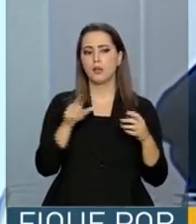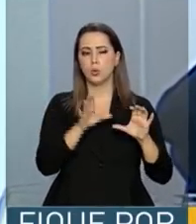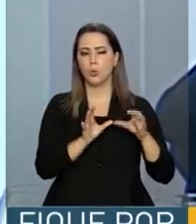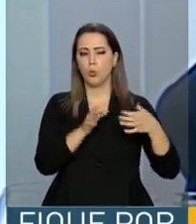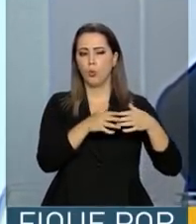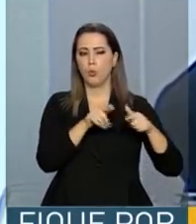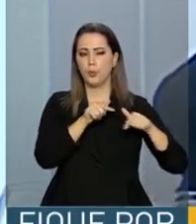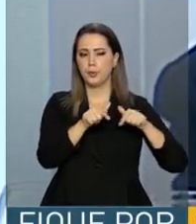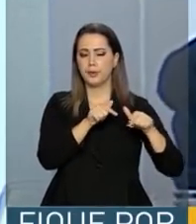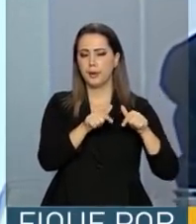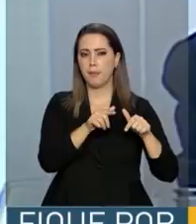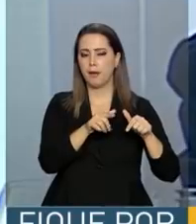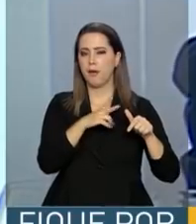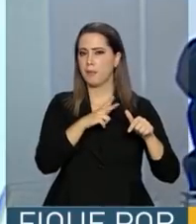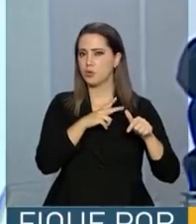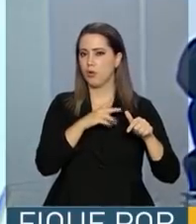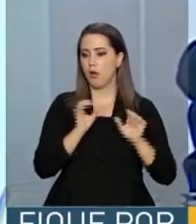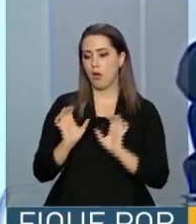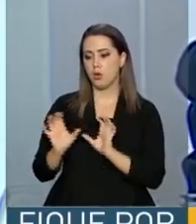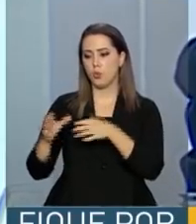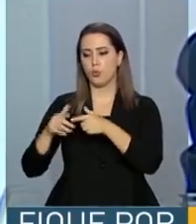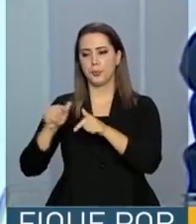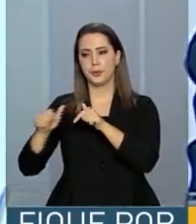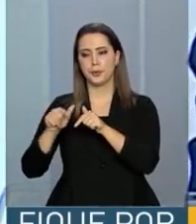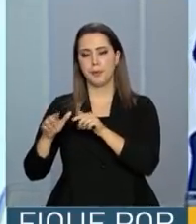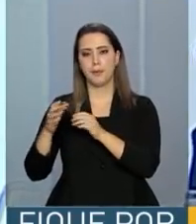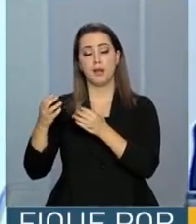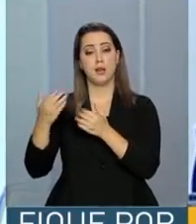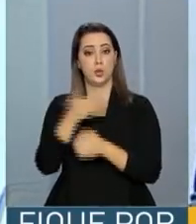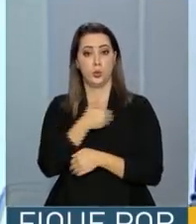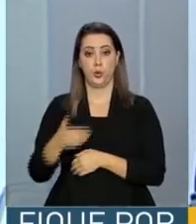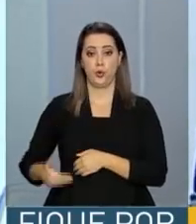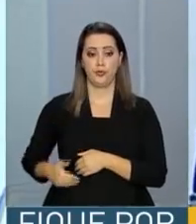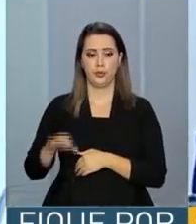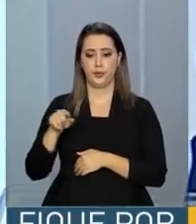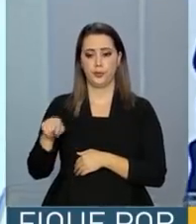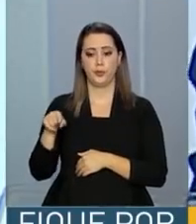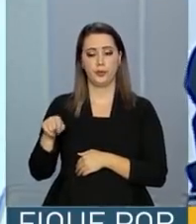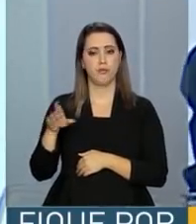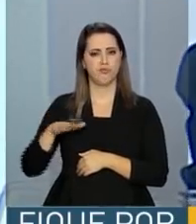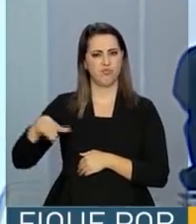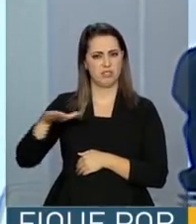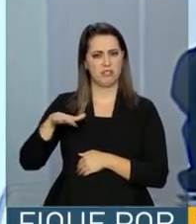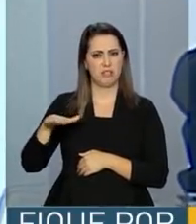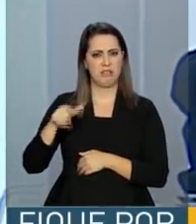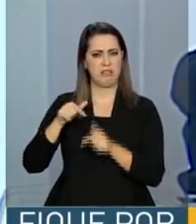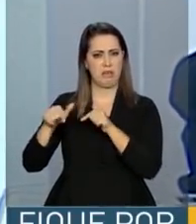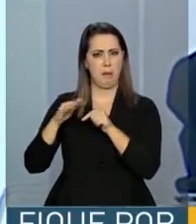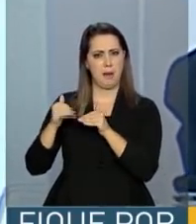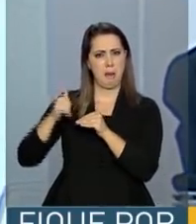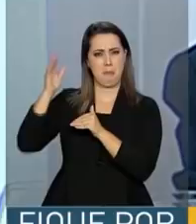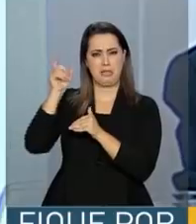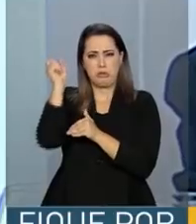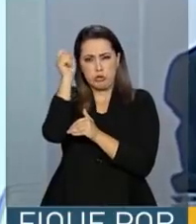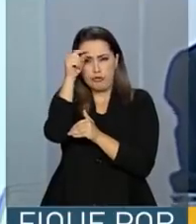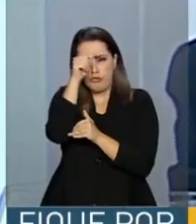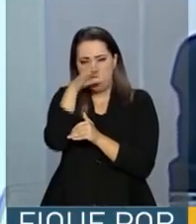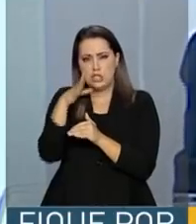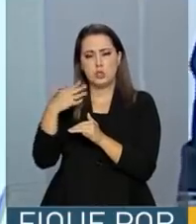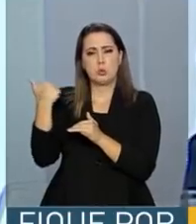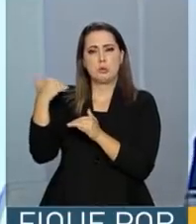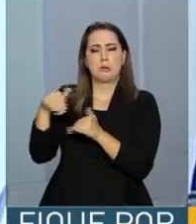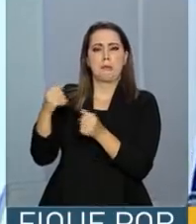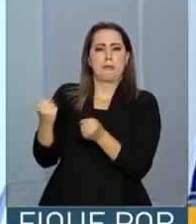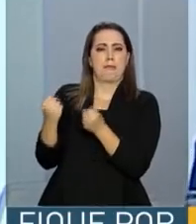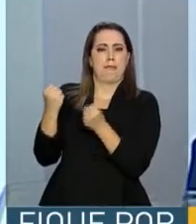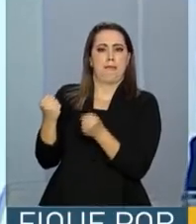privado e aquele que está no setor público será que aquele que está no setor público tem um trabalho muito mais árduo muito mais oneroso muito